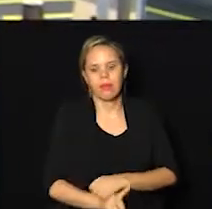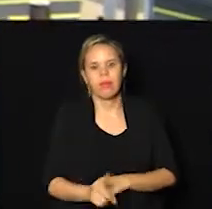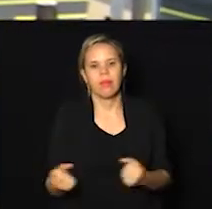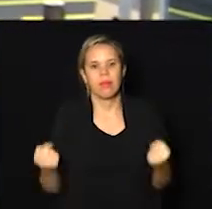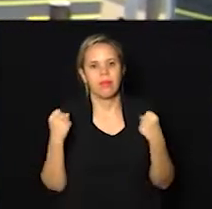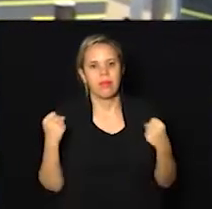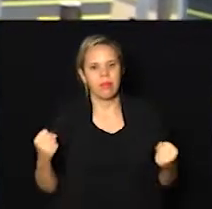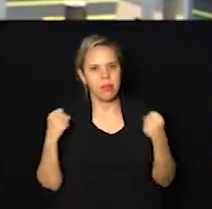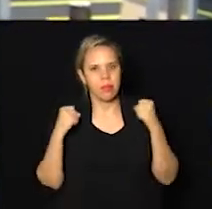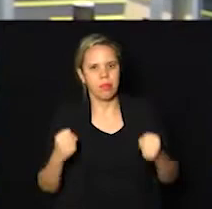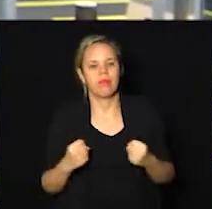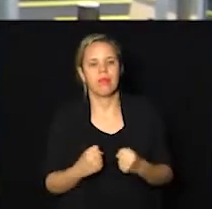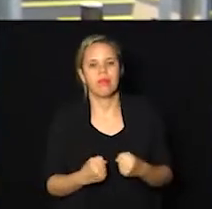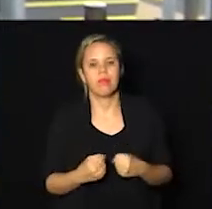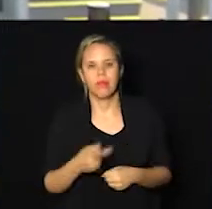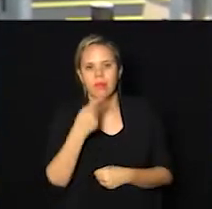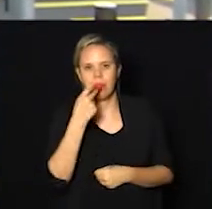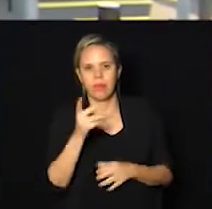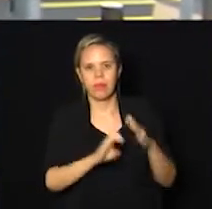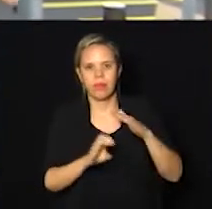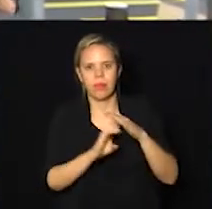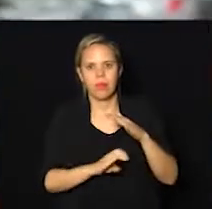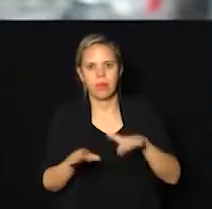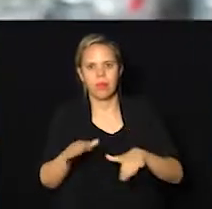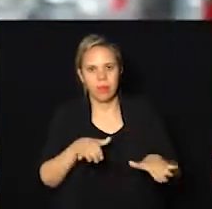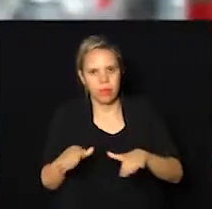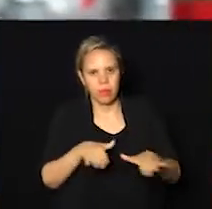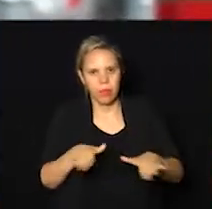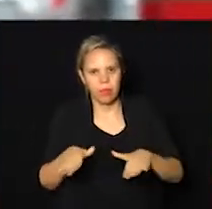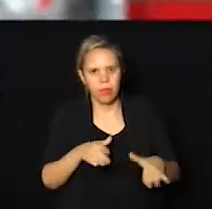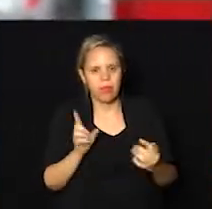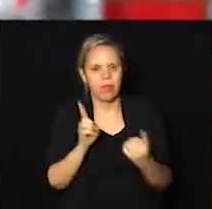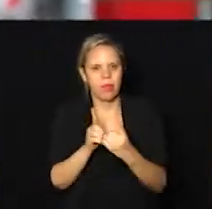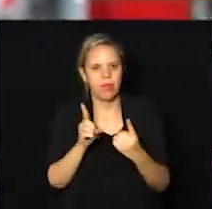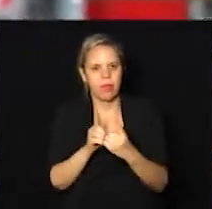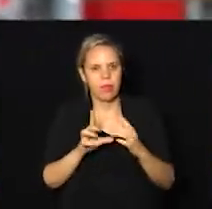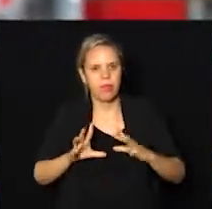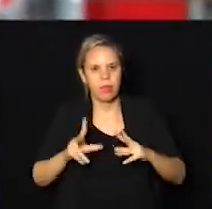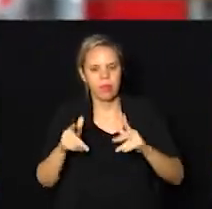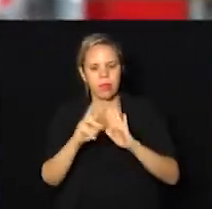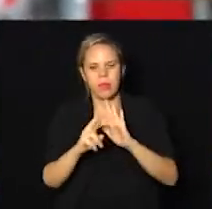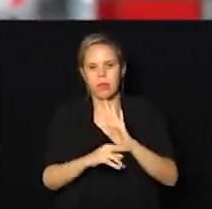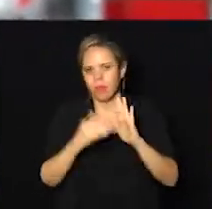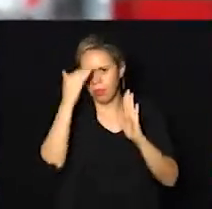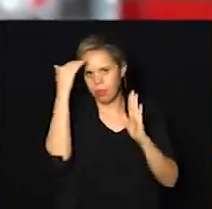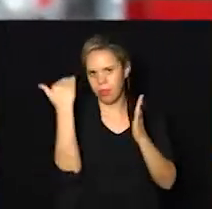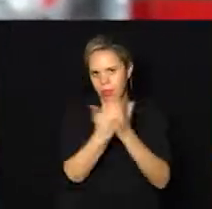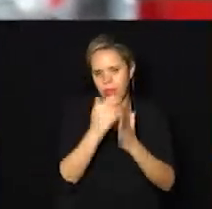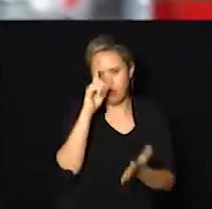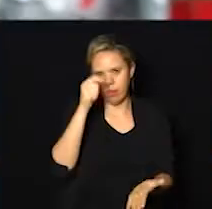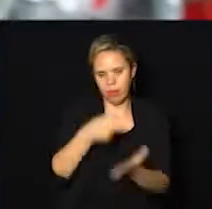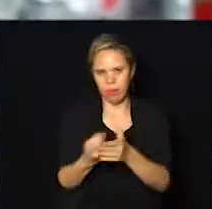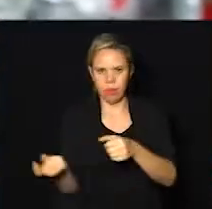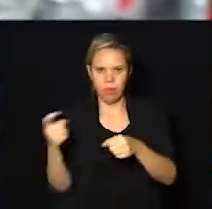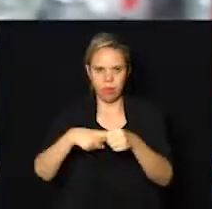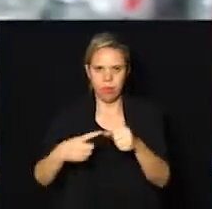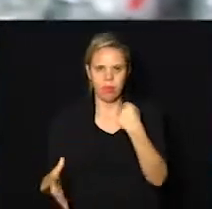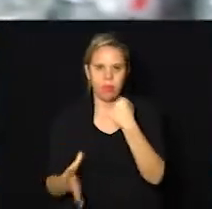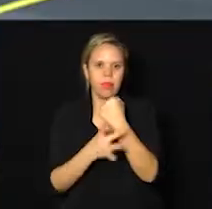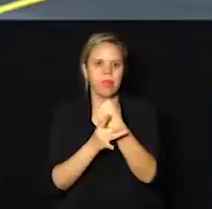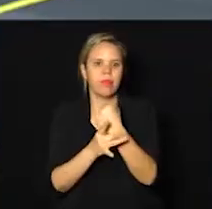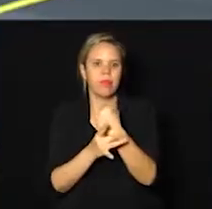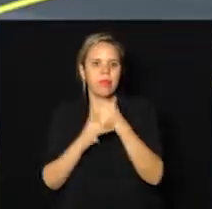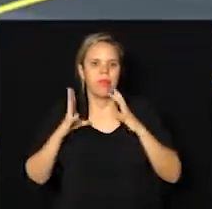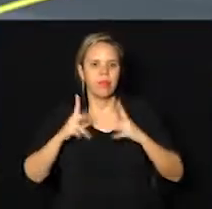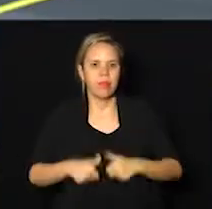diretor operacional dessa rede de academias diz que as empresas se mobilizaram para atender todas as regras e garantir a retomada